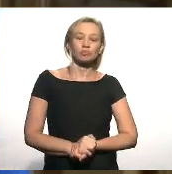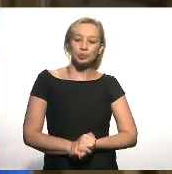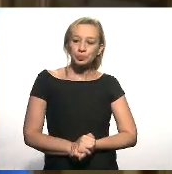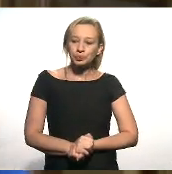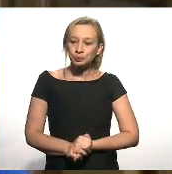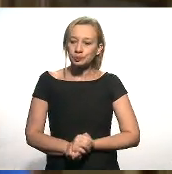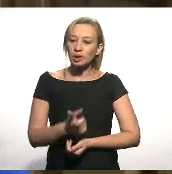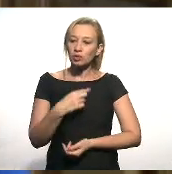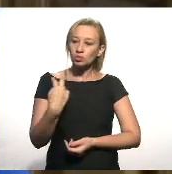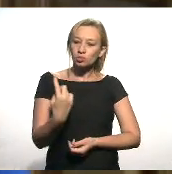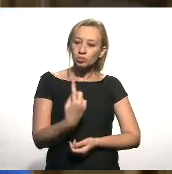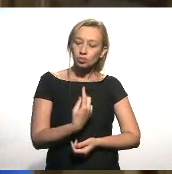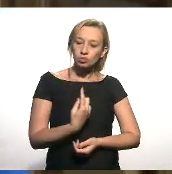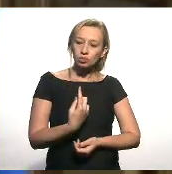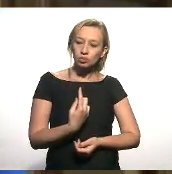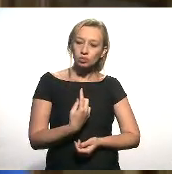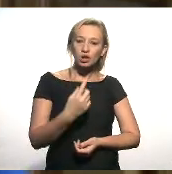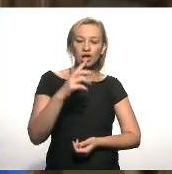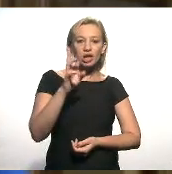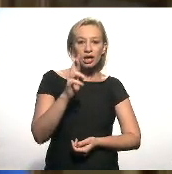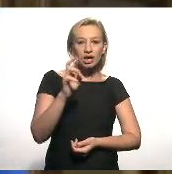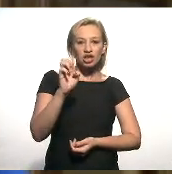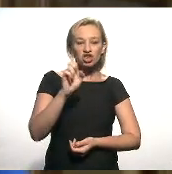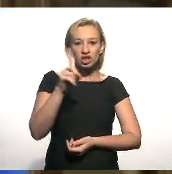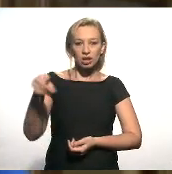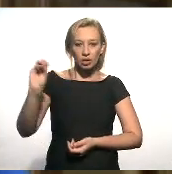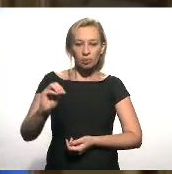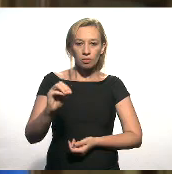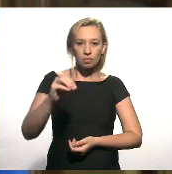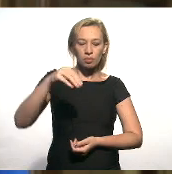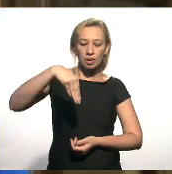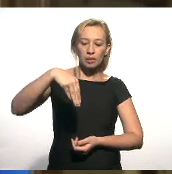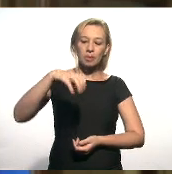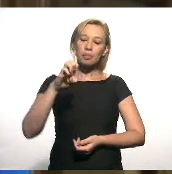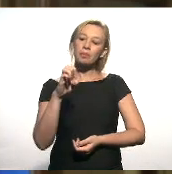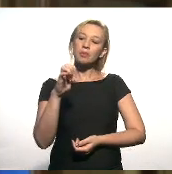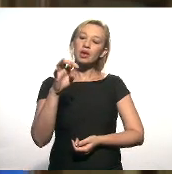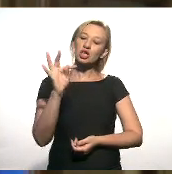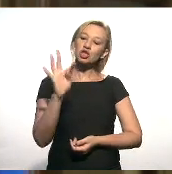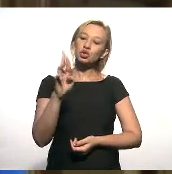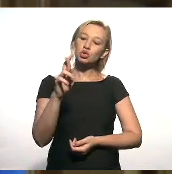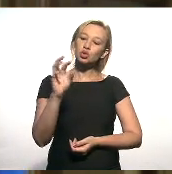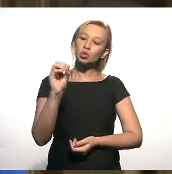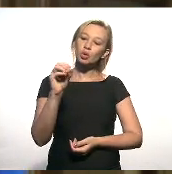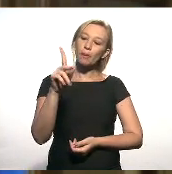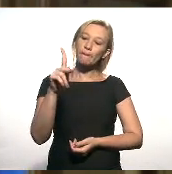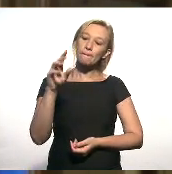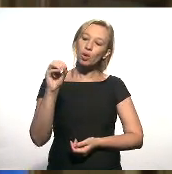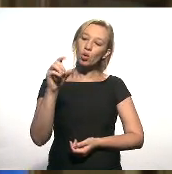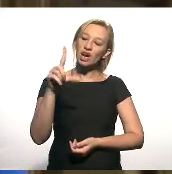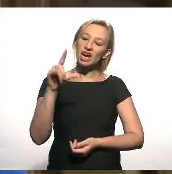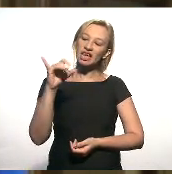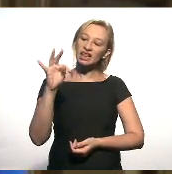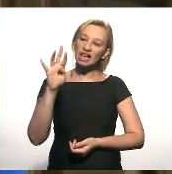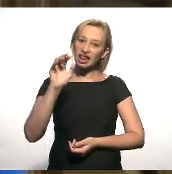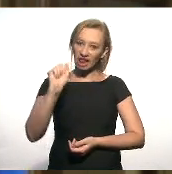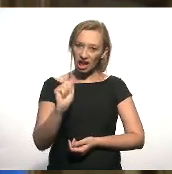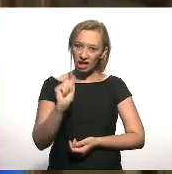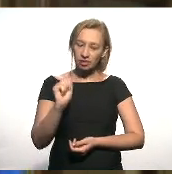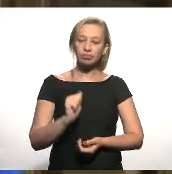Na nossa região metropolitana e até mesmo no nosso interior do estado, são centenas